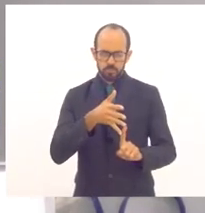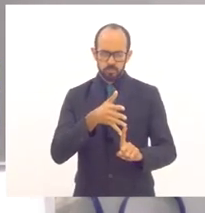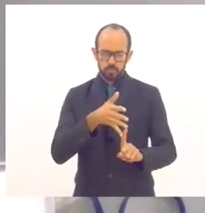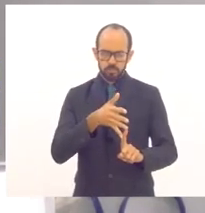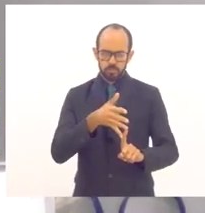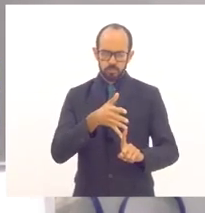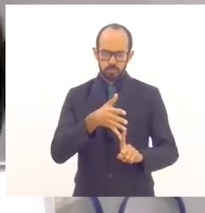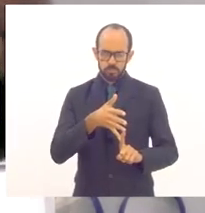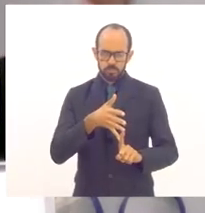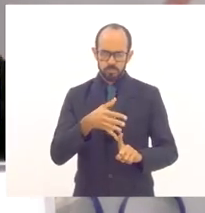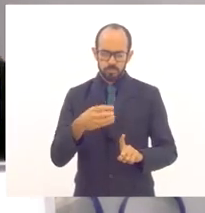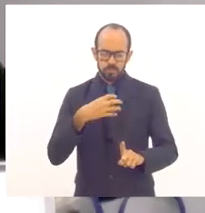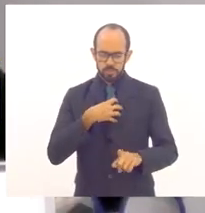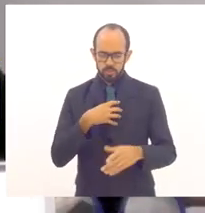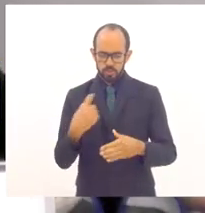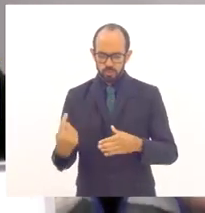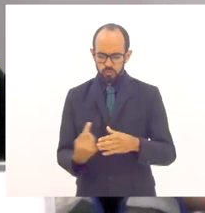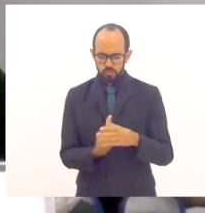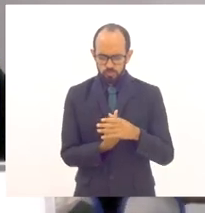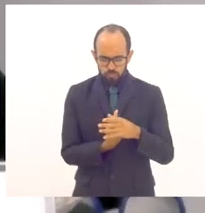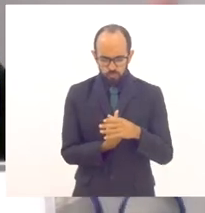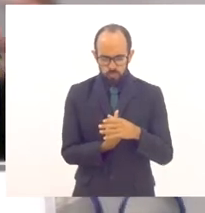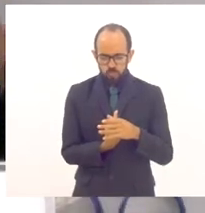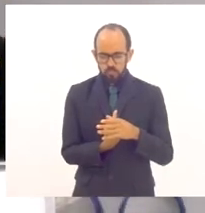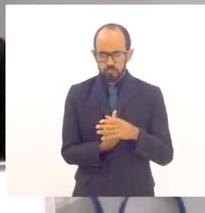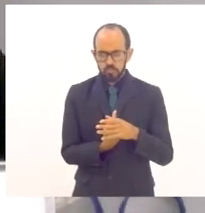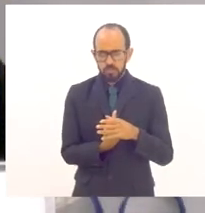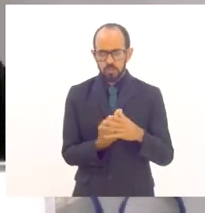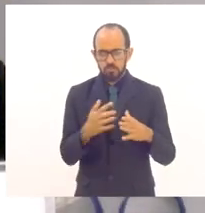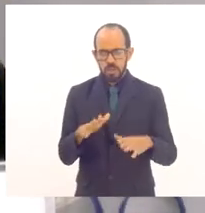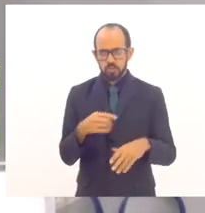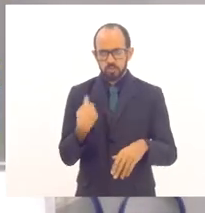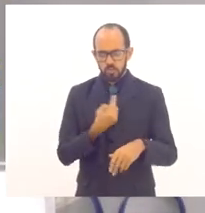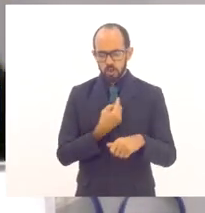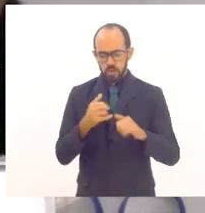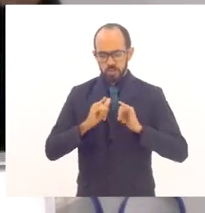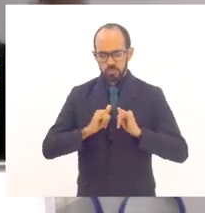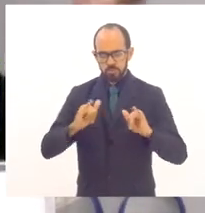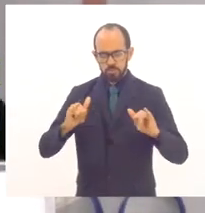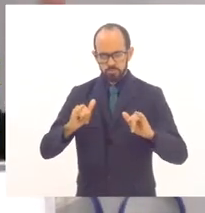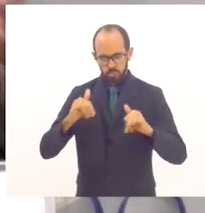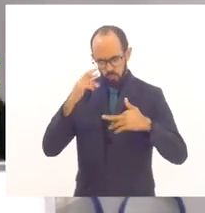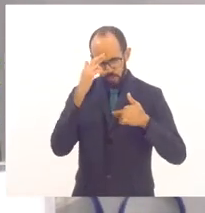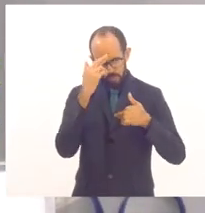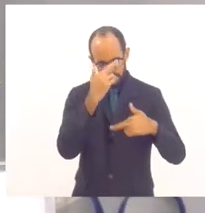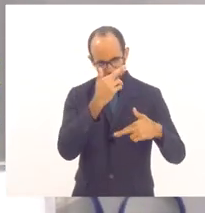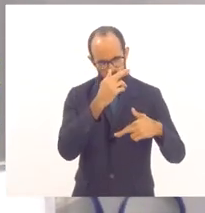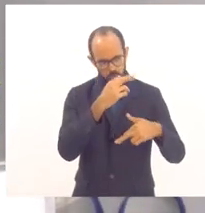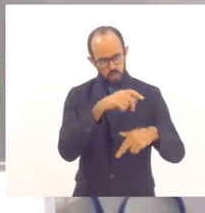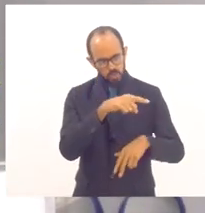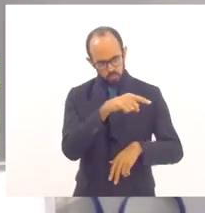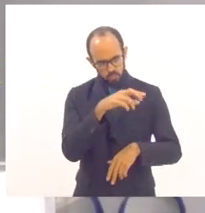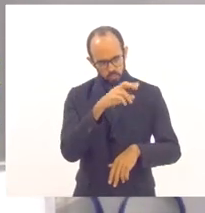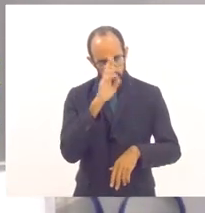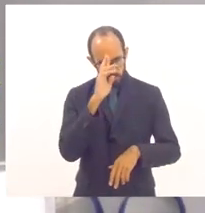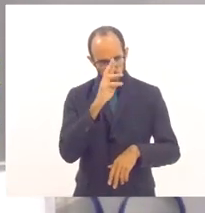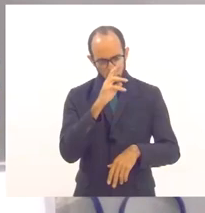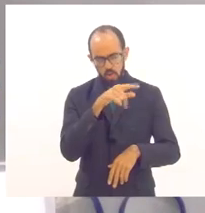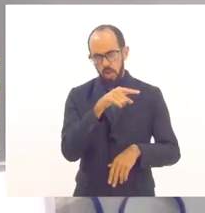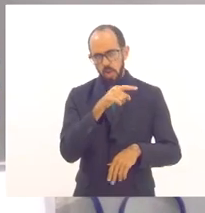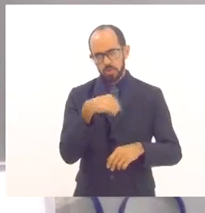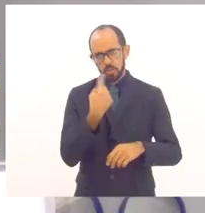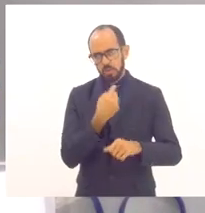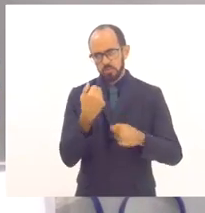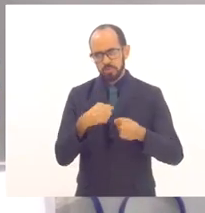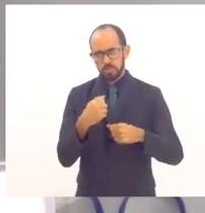de acolhida que tentou ser feita, mestre. Mas o que a gente está sinalizando com respeito para o senhor, né, é que a gente precisa